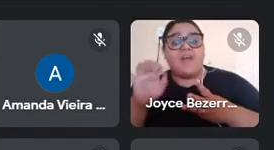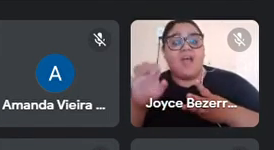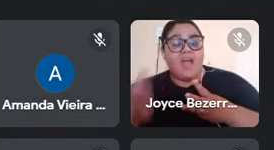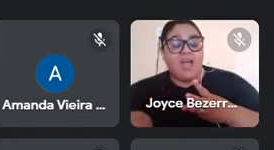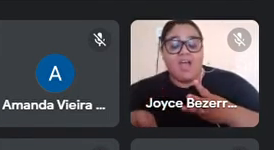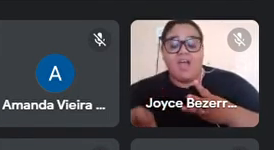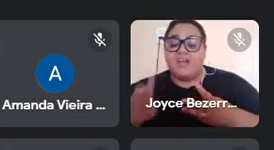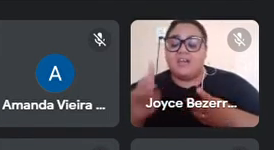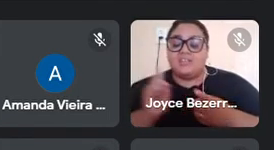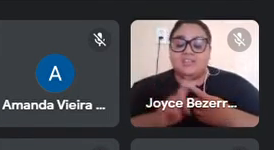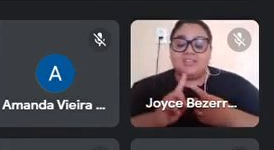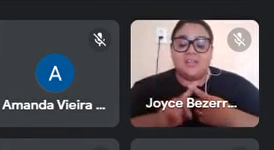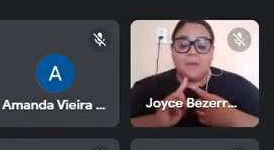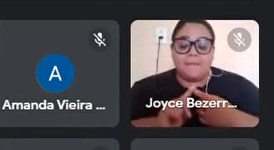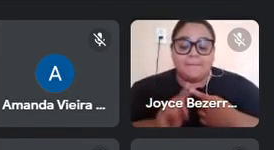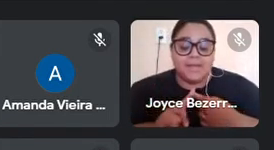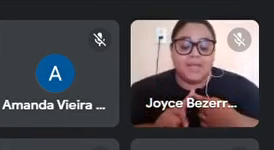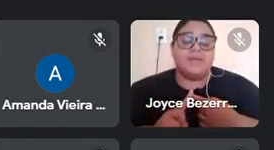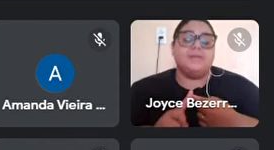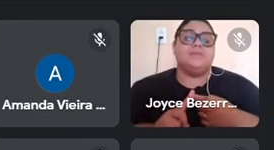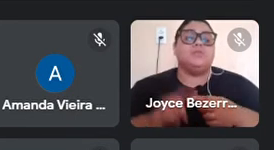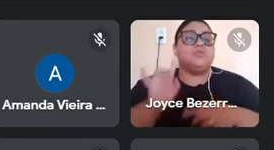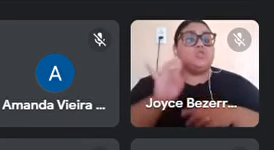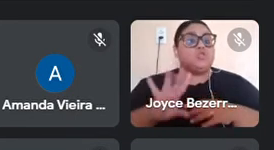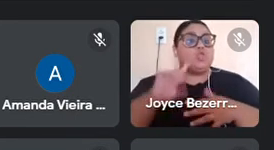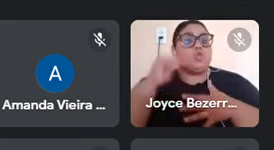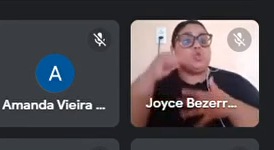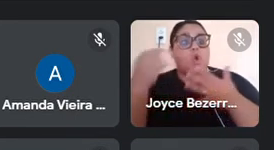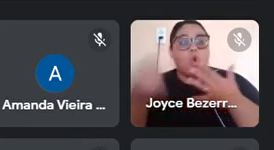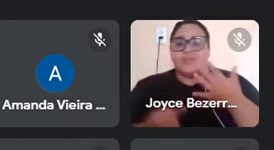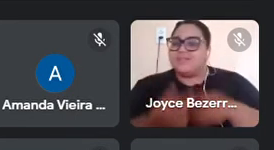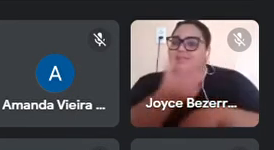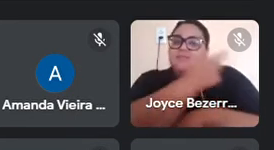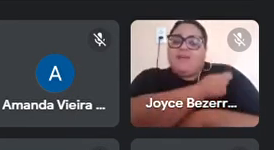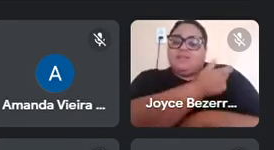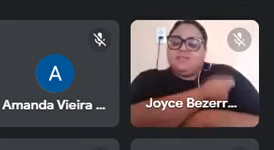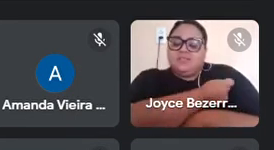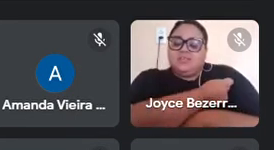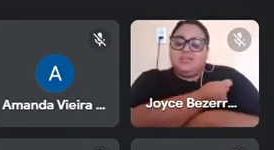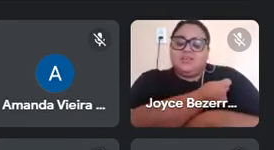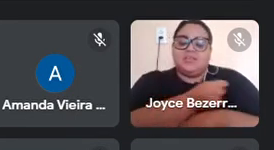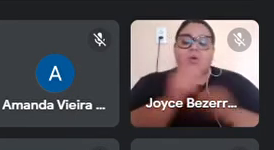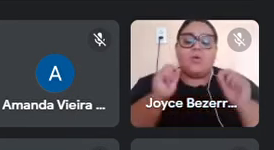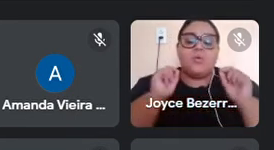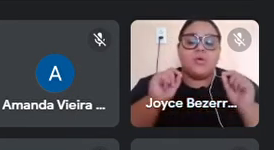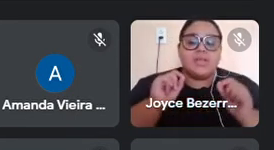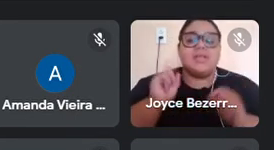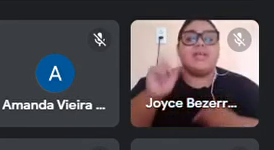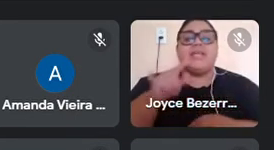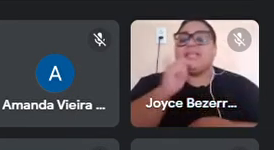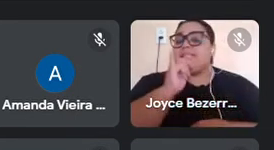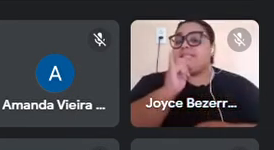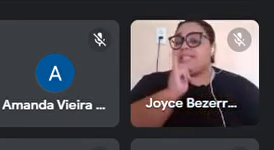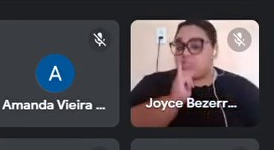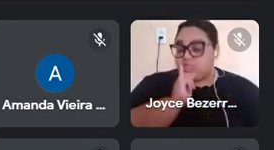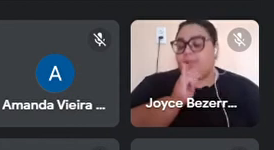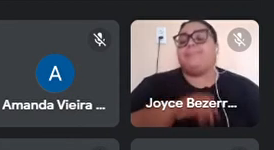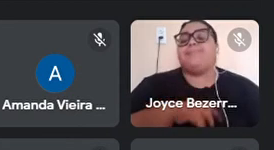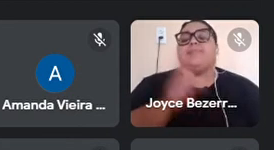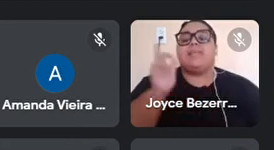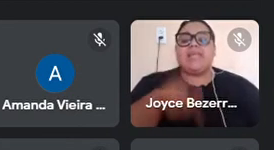ainda pela Anvisa. Então, de todas elas, a que é desse tipo, né, a vacina de